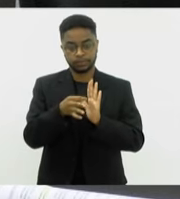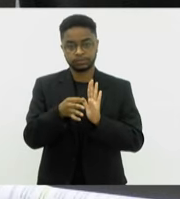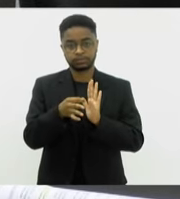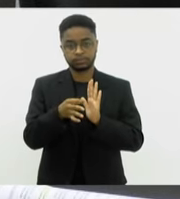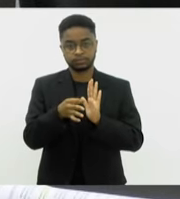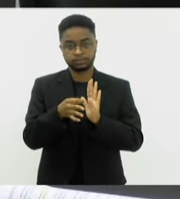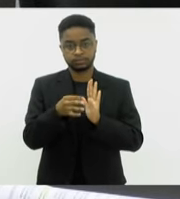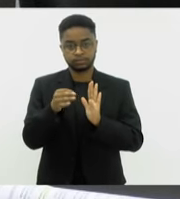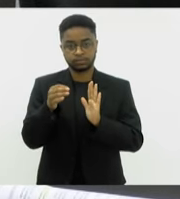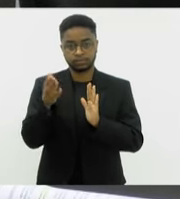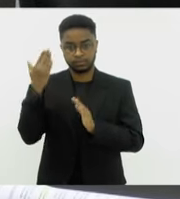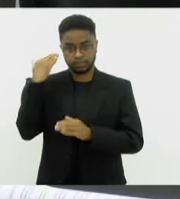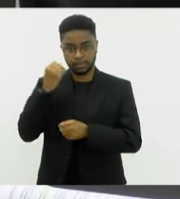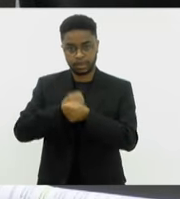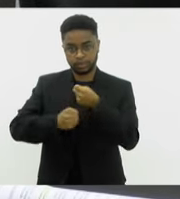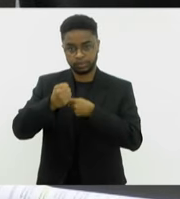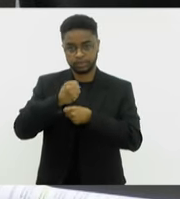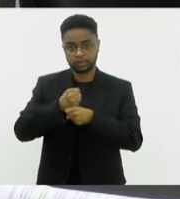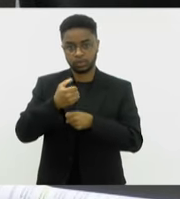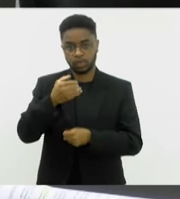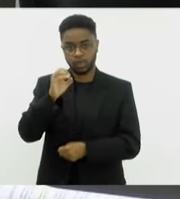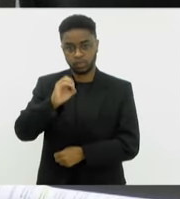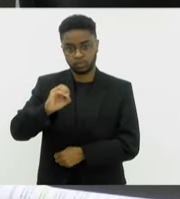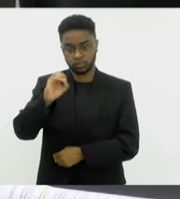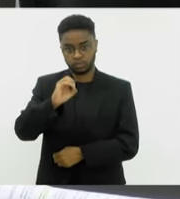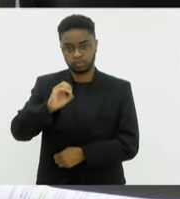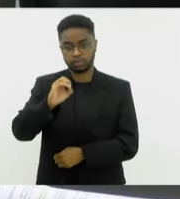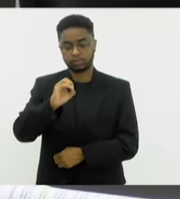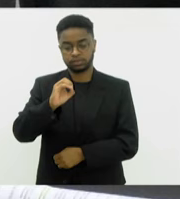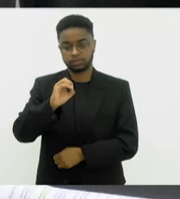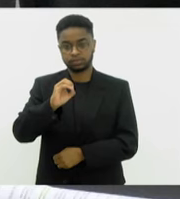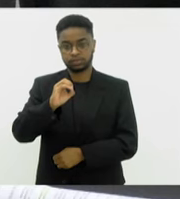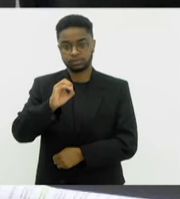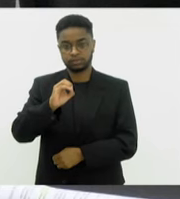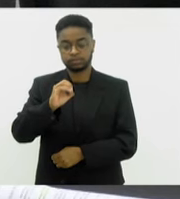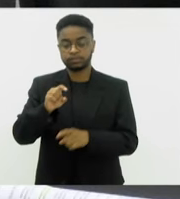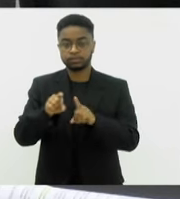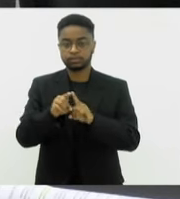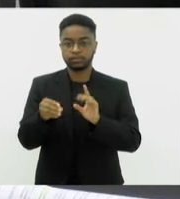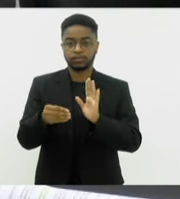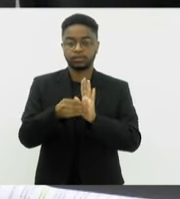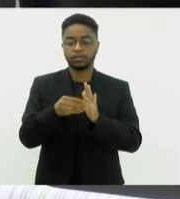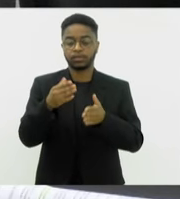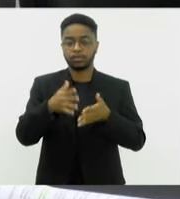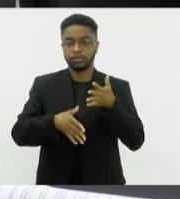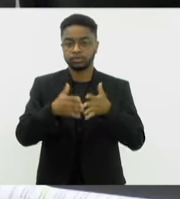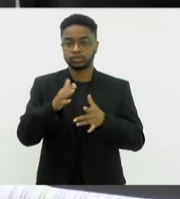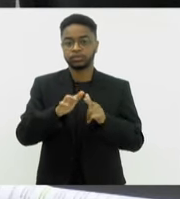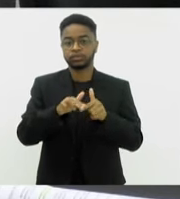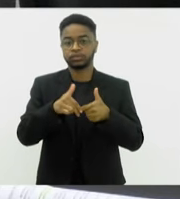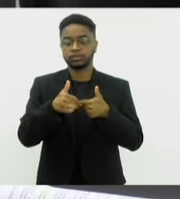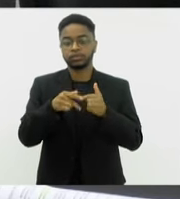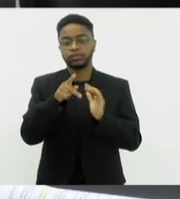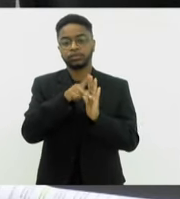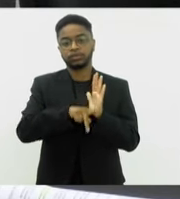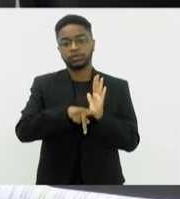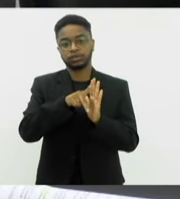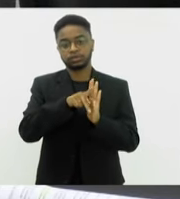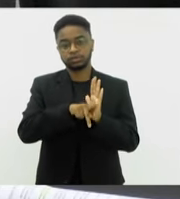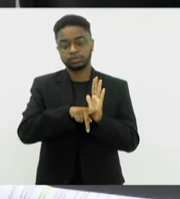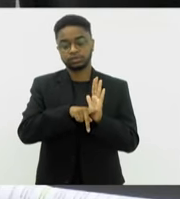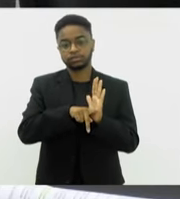em outubro do ano passado, sobre e dava prejudicabilidade em razão de um projeto